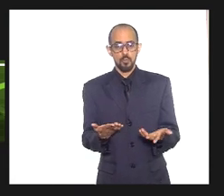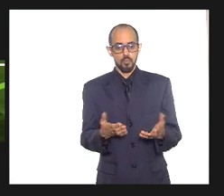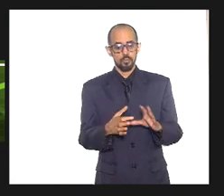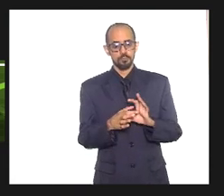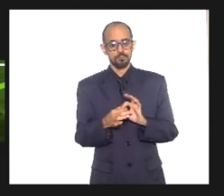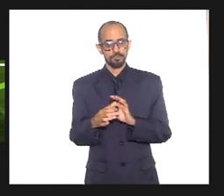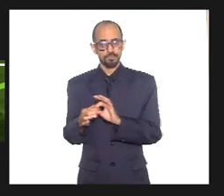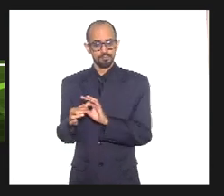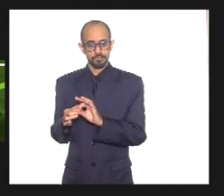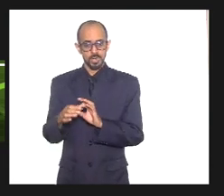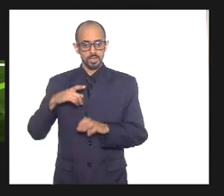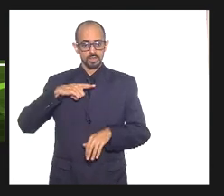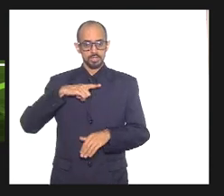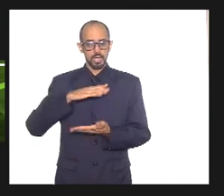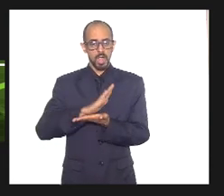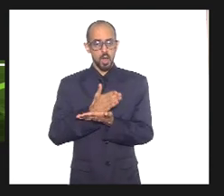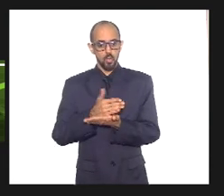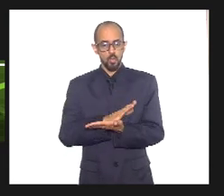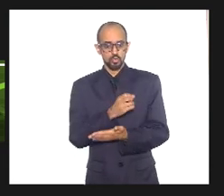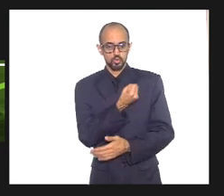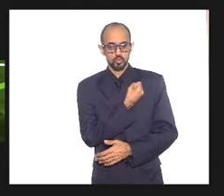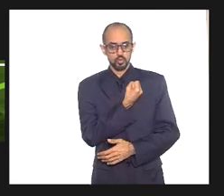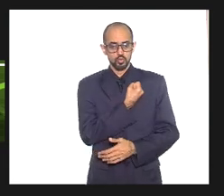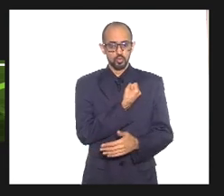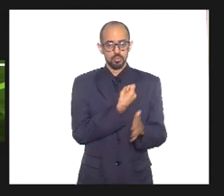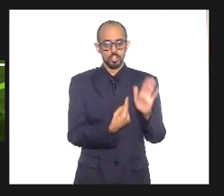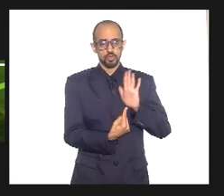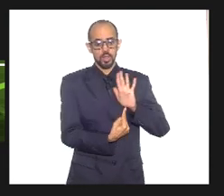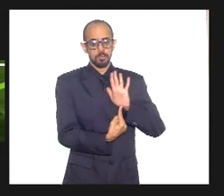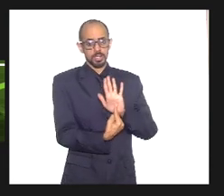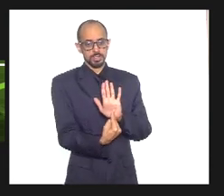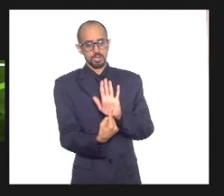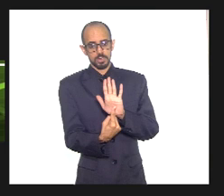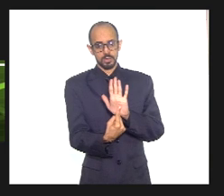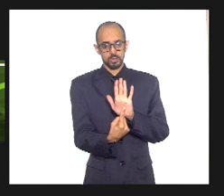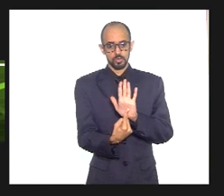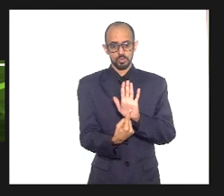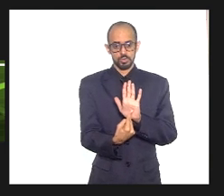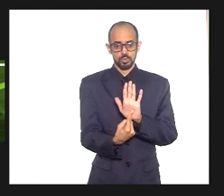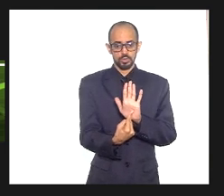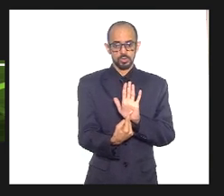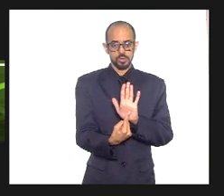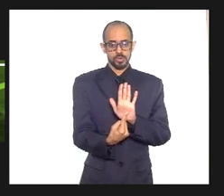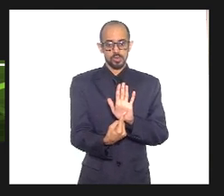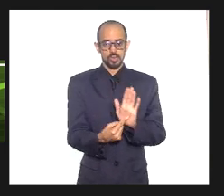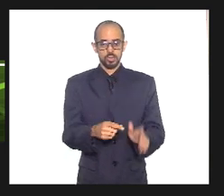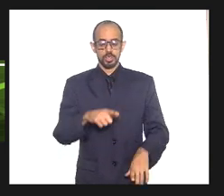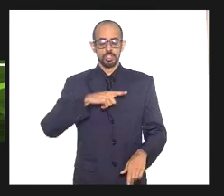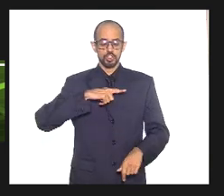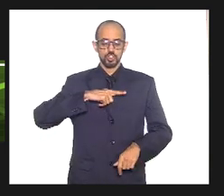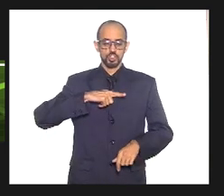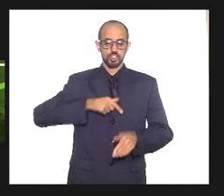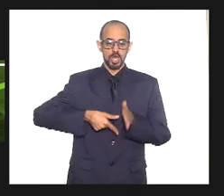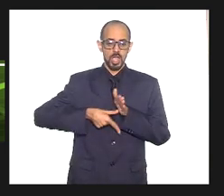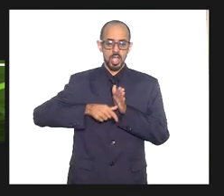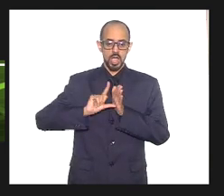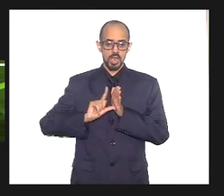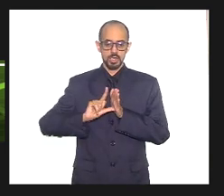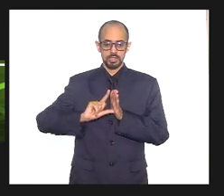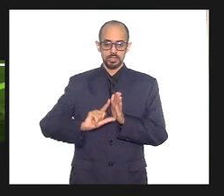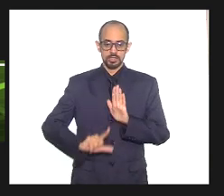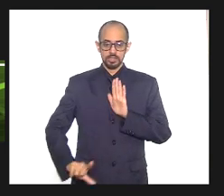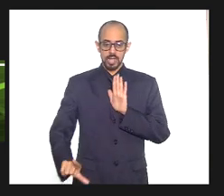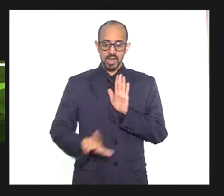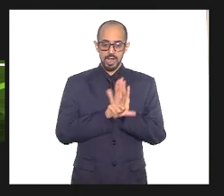Aí tem alguns indicadores, né, que a gente está colocando. O que tinha na previsão da Lei